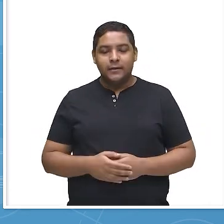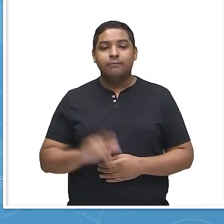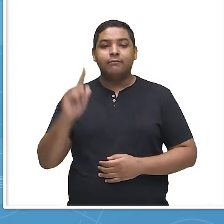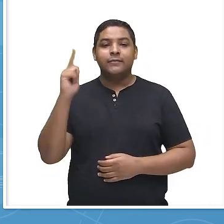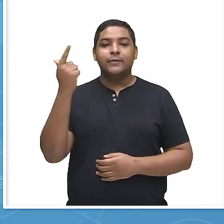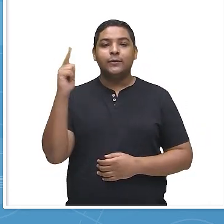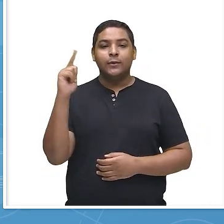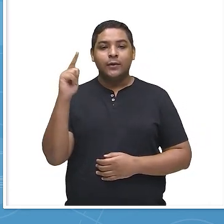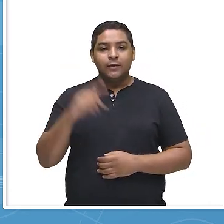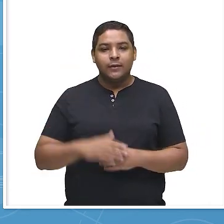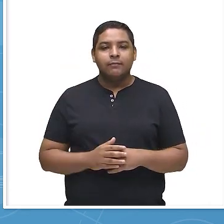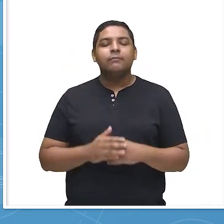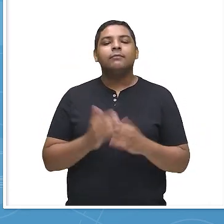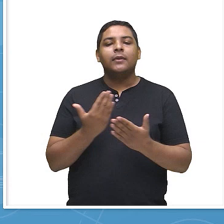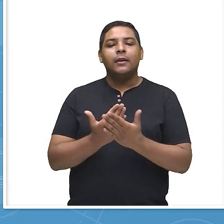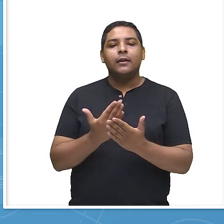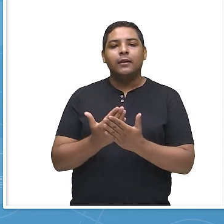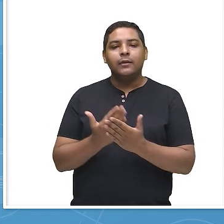geografia na aula de número